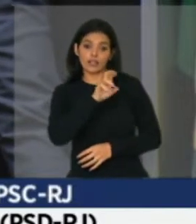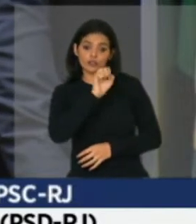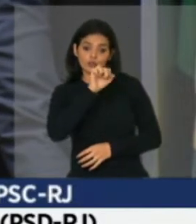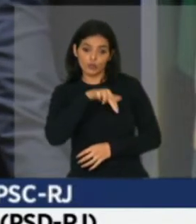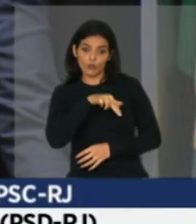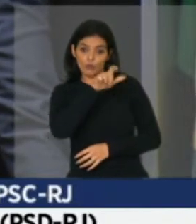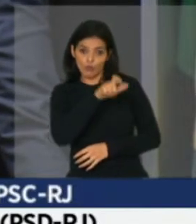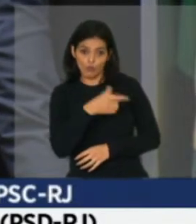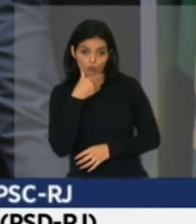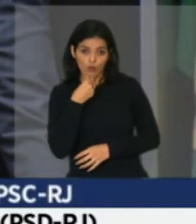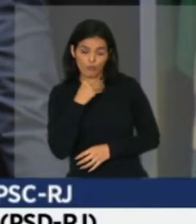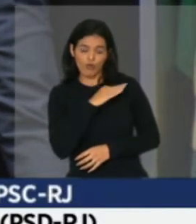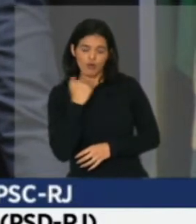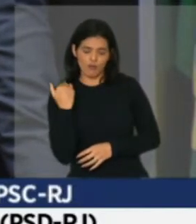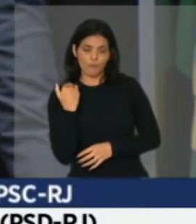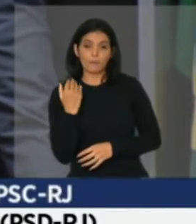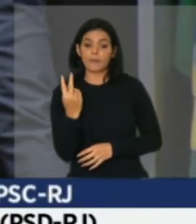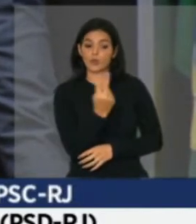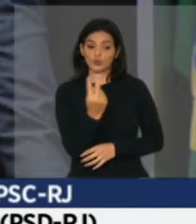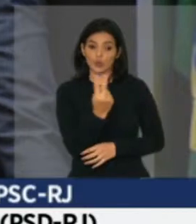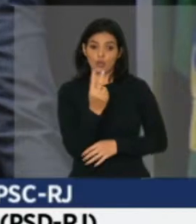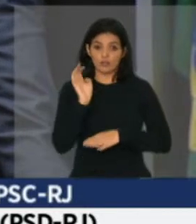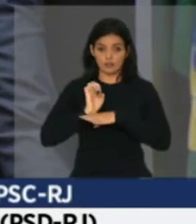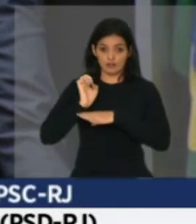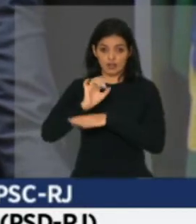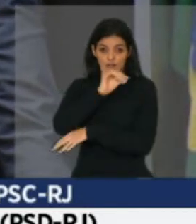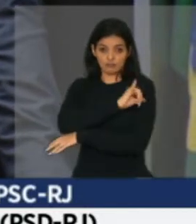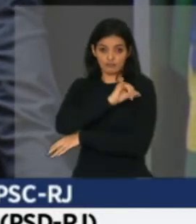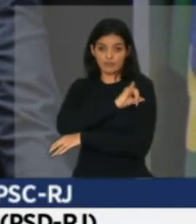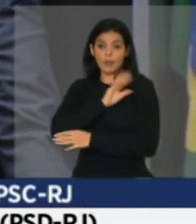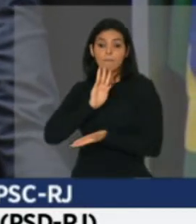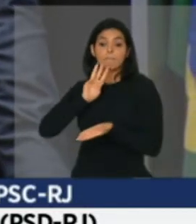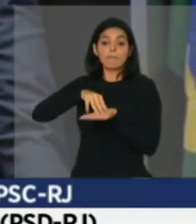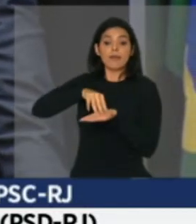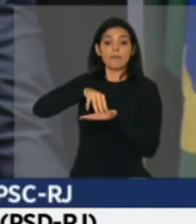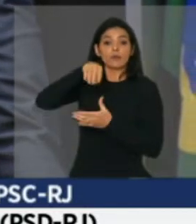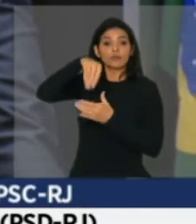estado. Eram membros da nossa igreja.